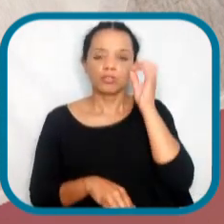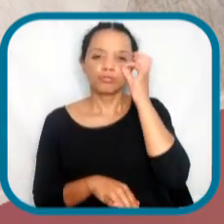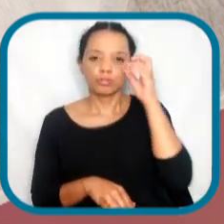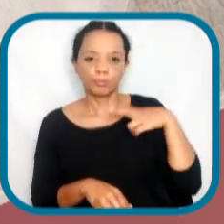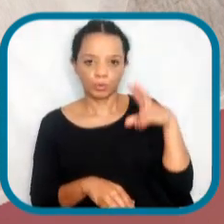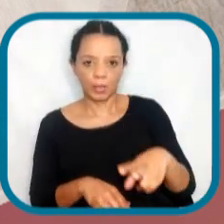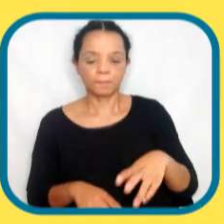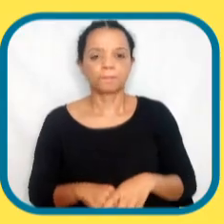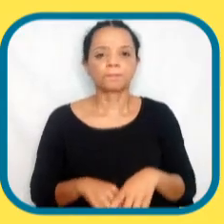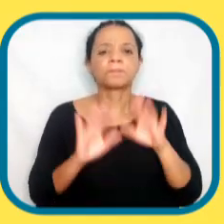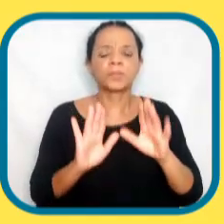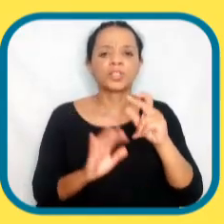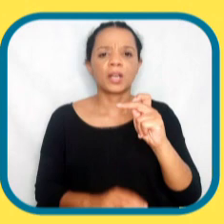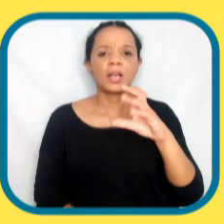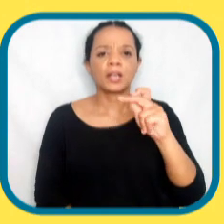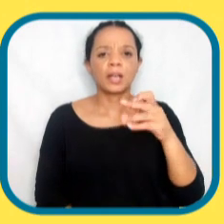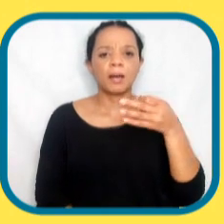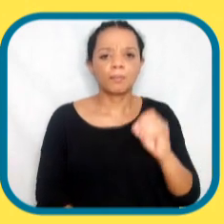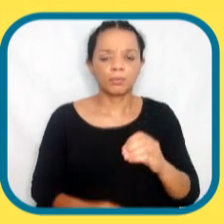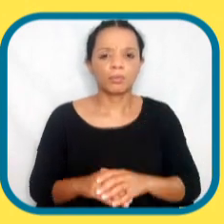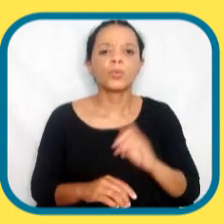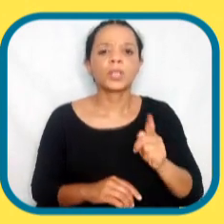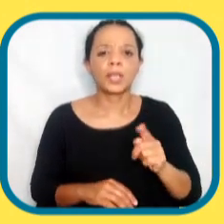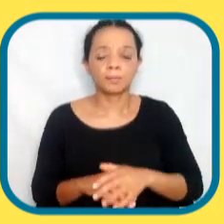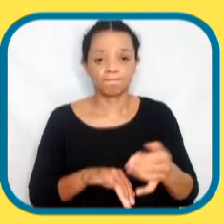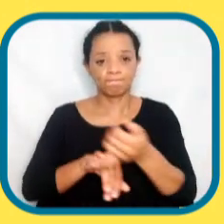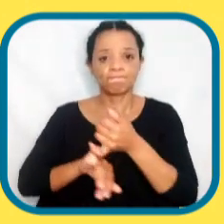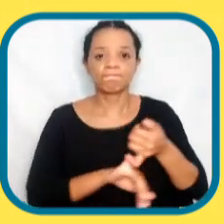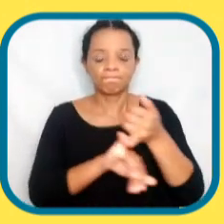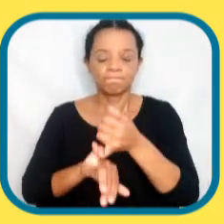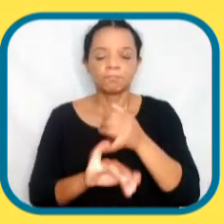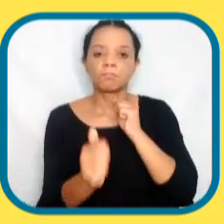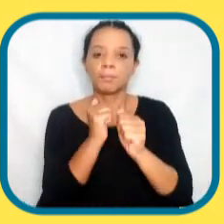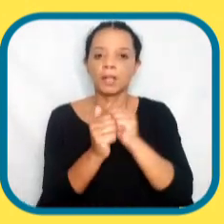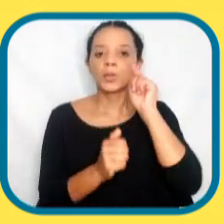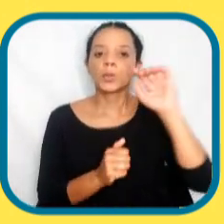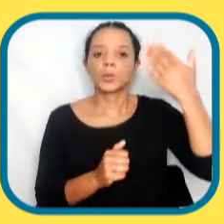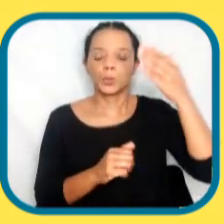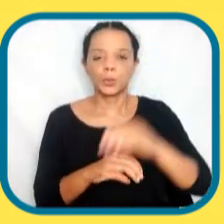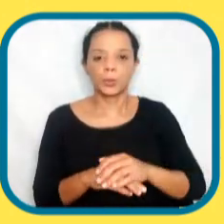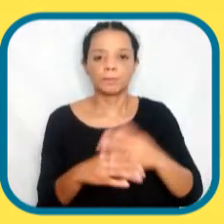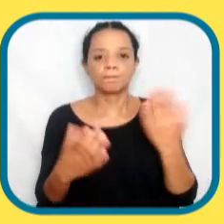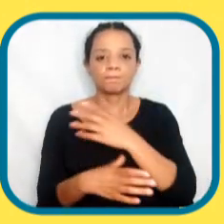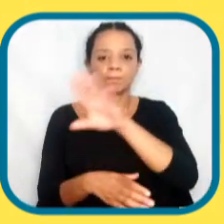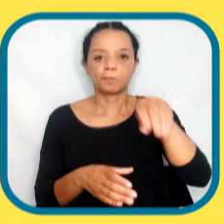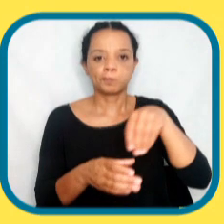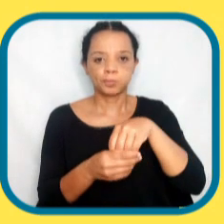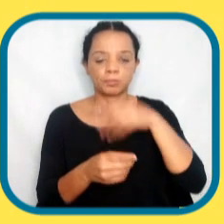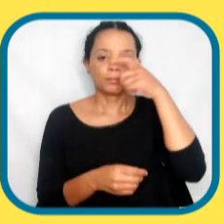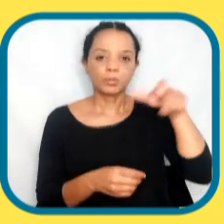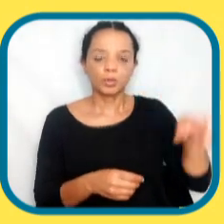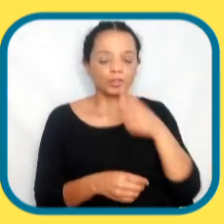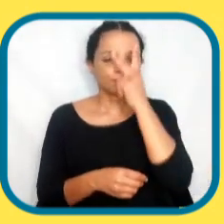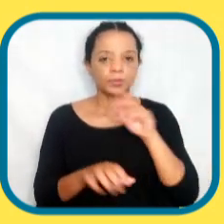Portugal. Mas o que é a ACAPO? É uma associação com um papel importante na inclusão dos